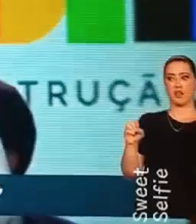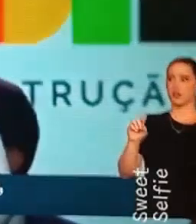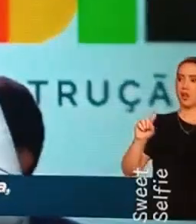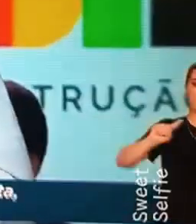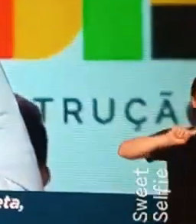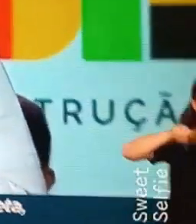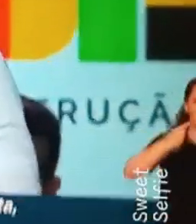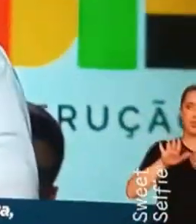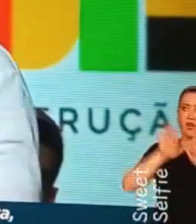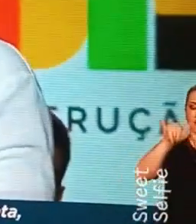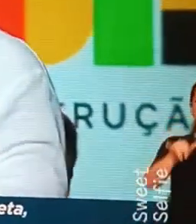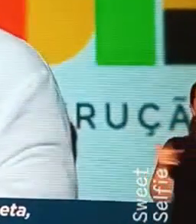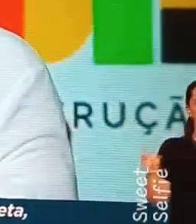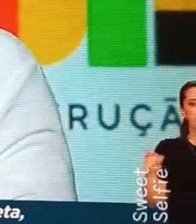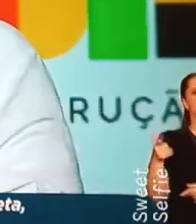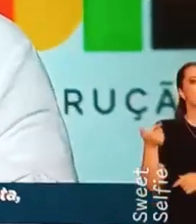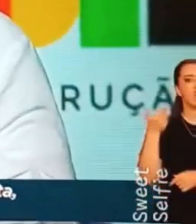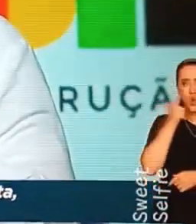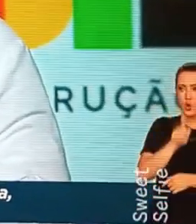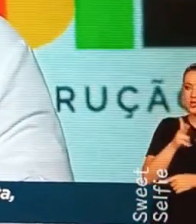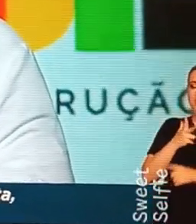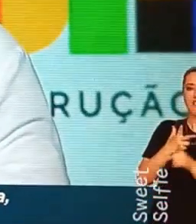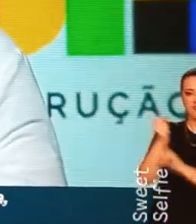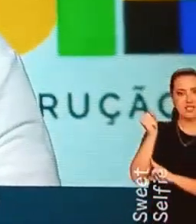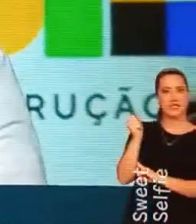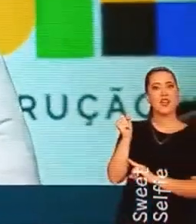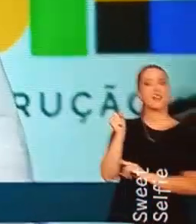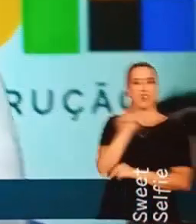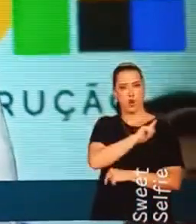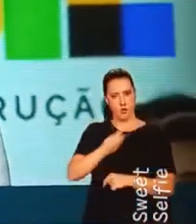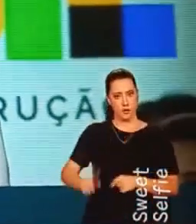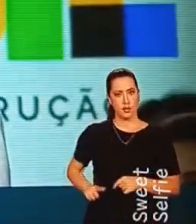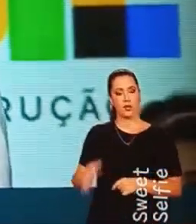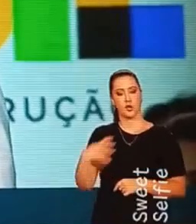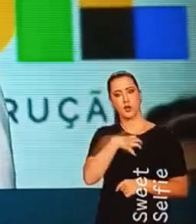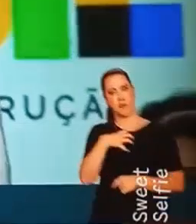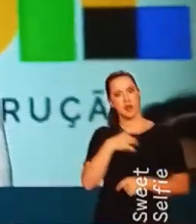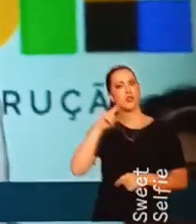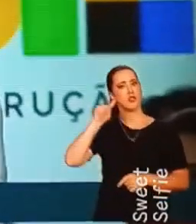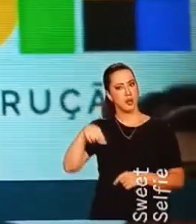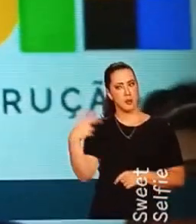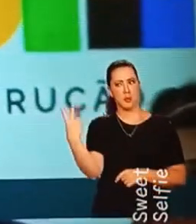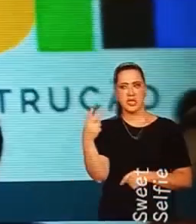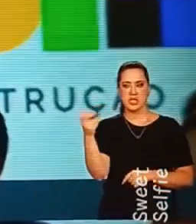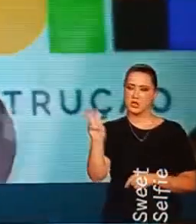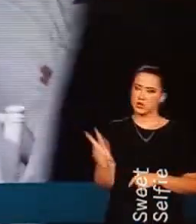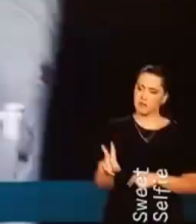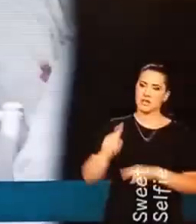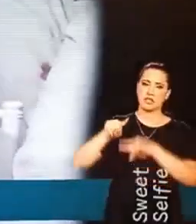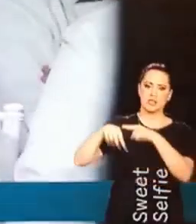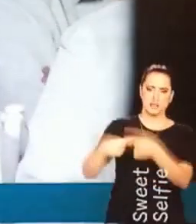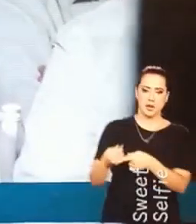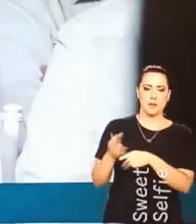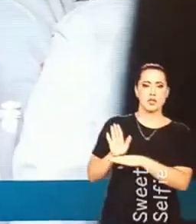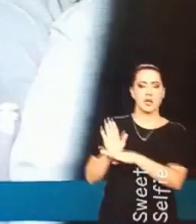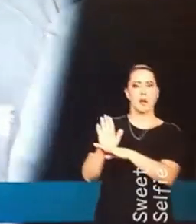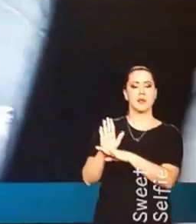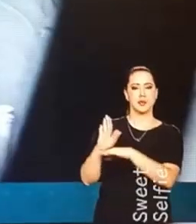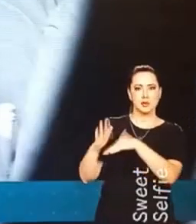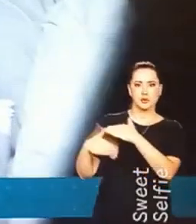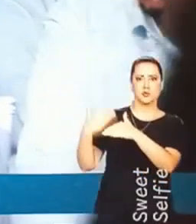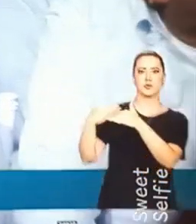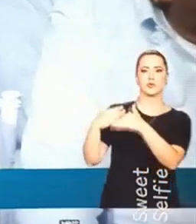terminou as eleições, ele virou governador da Bahia, depois se reelegeu, depois contribuiu para a eleição do